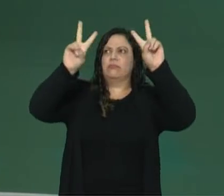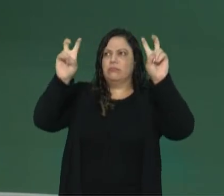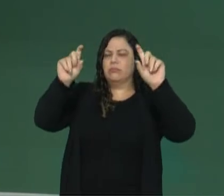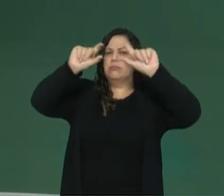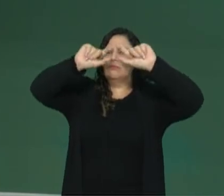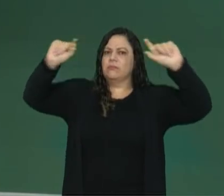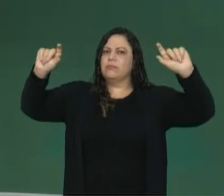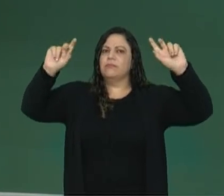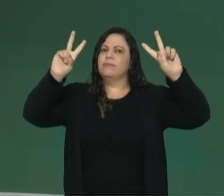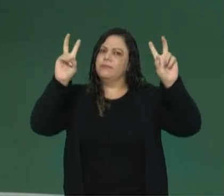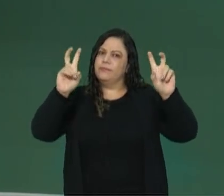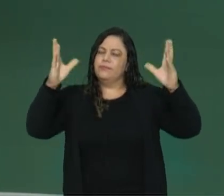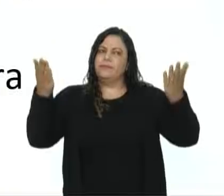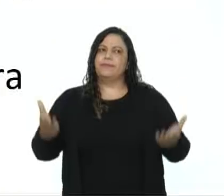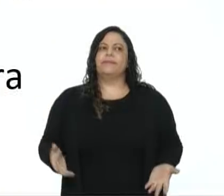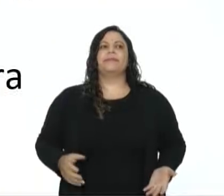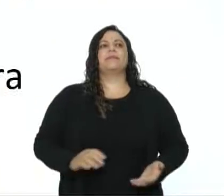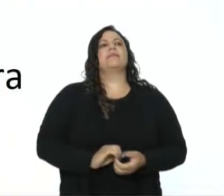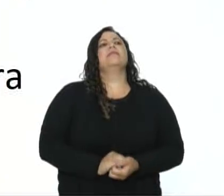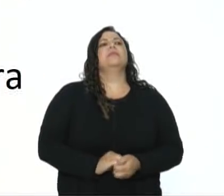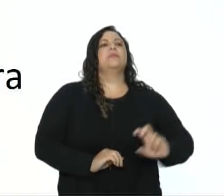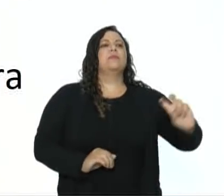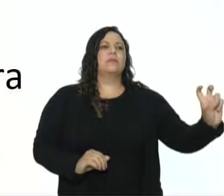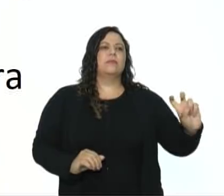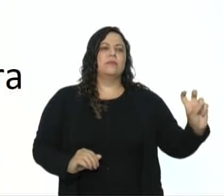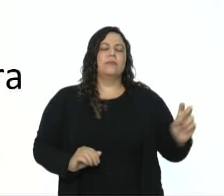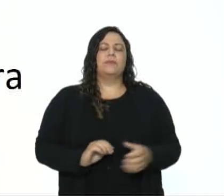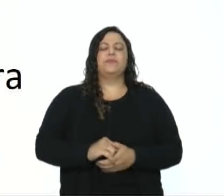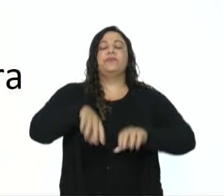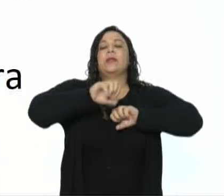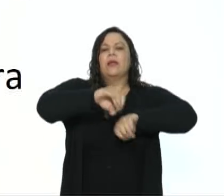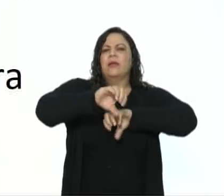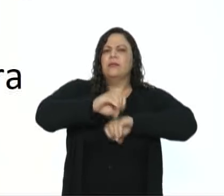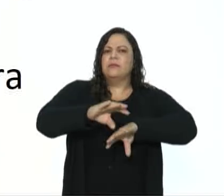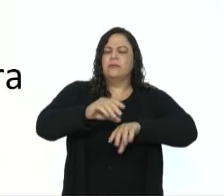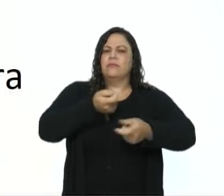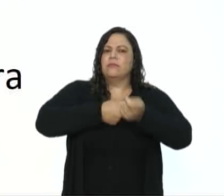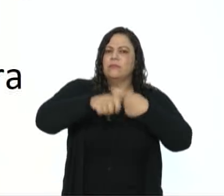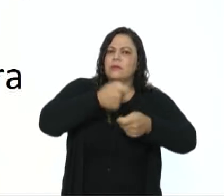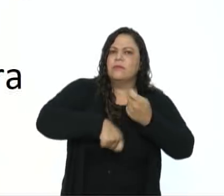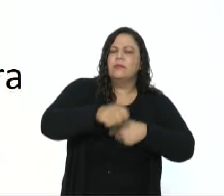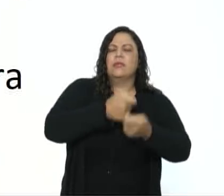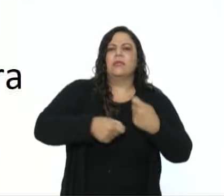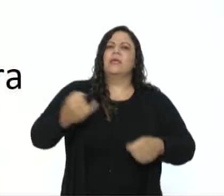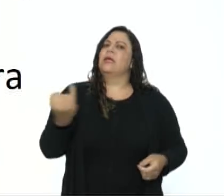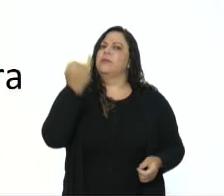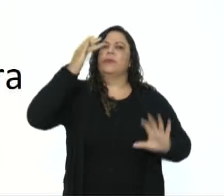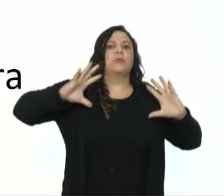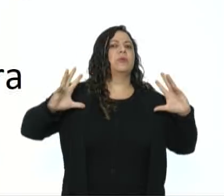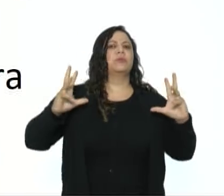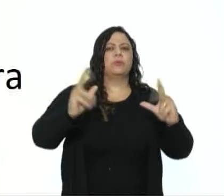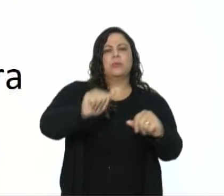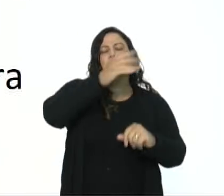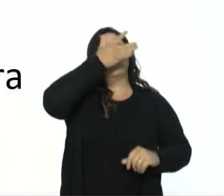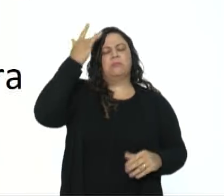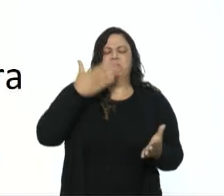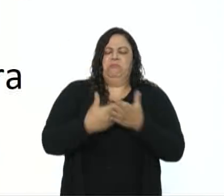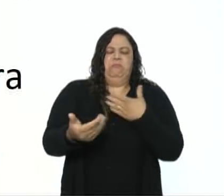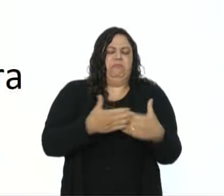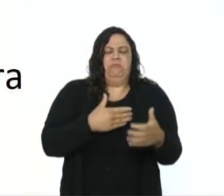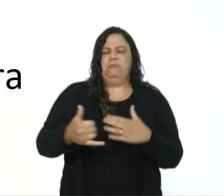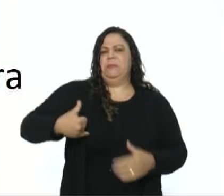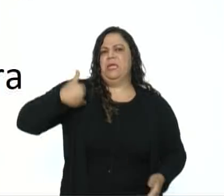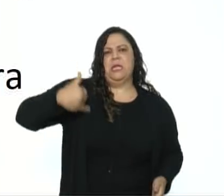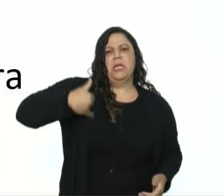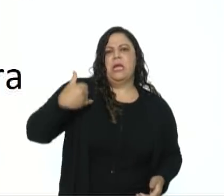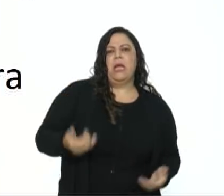falamos disso na aula passada. A educação financeira é importante para todos os indivíduos, independente de sua idade, já que